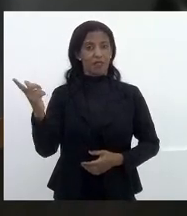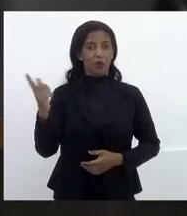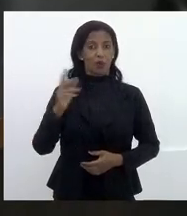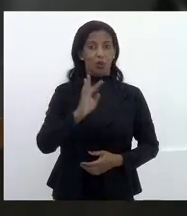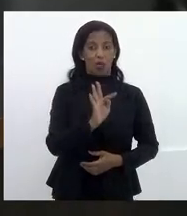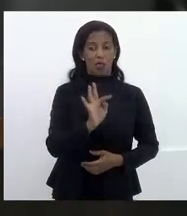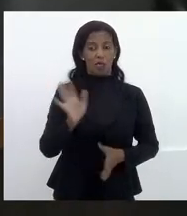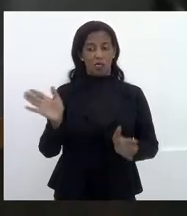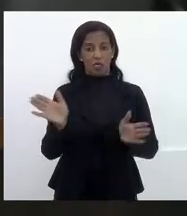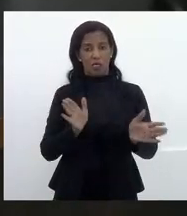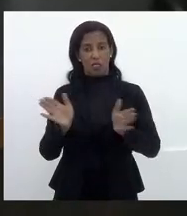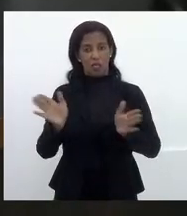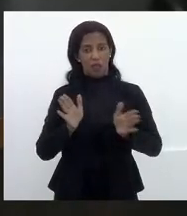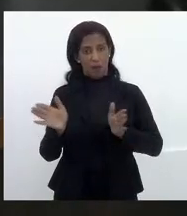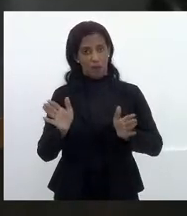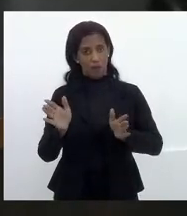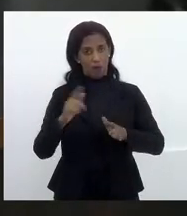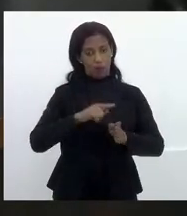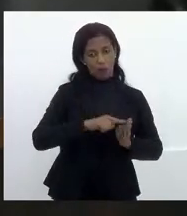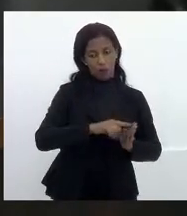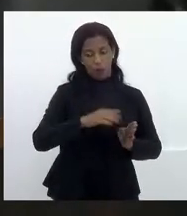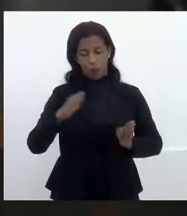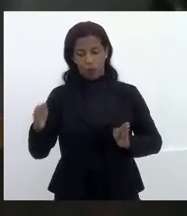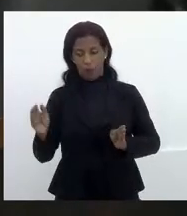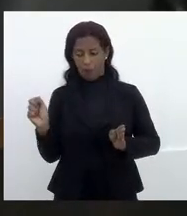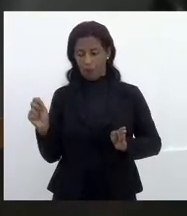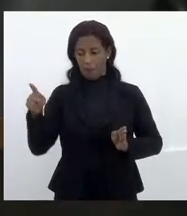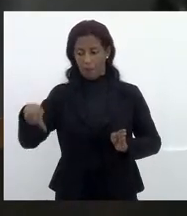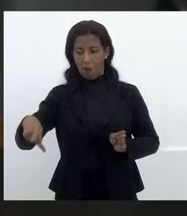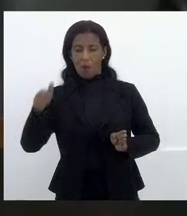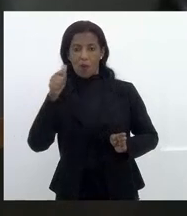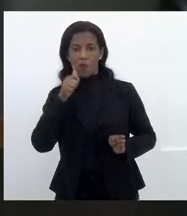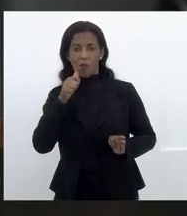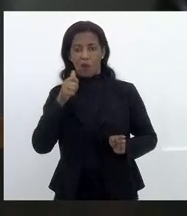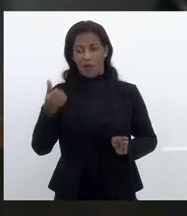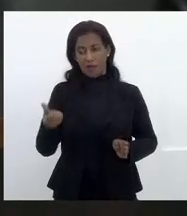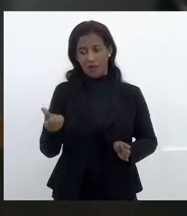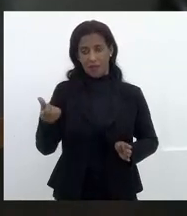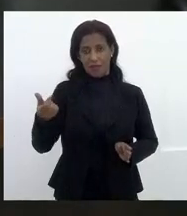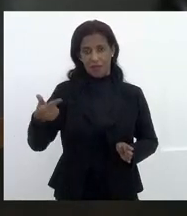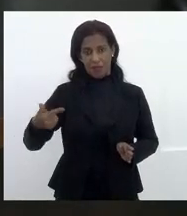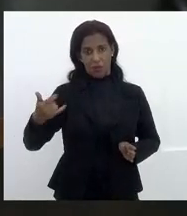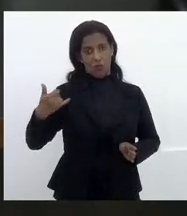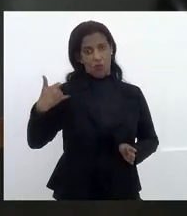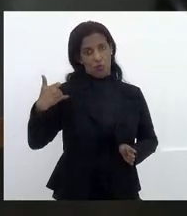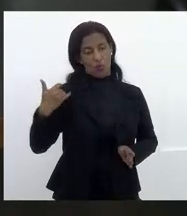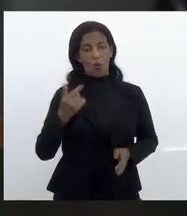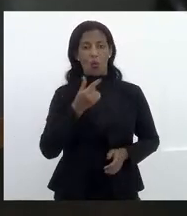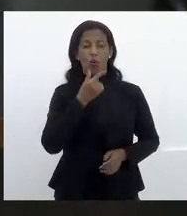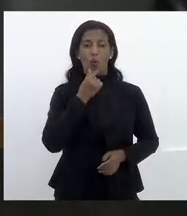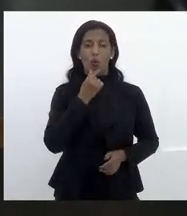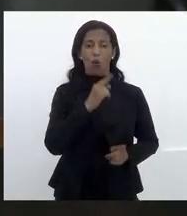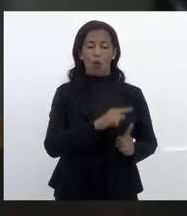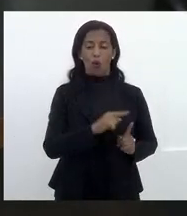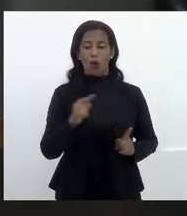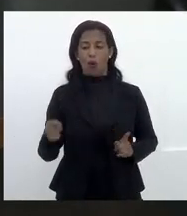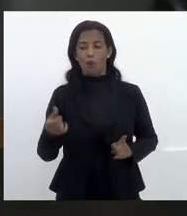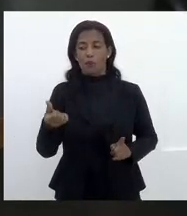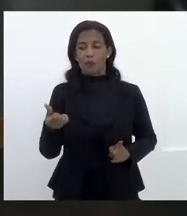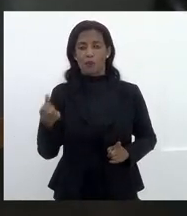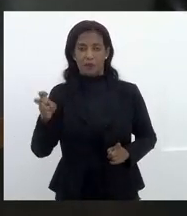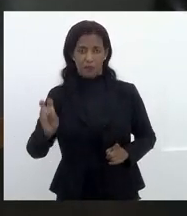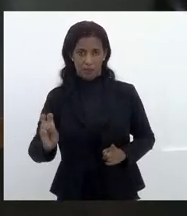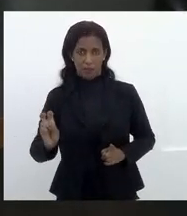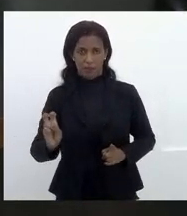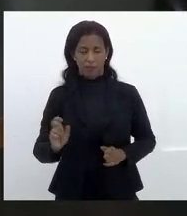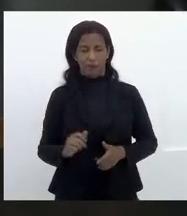na aposentadoria para mulher de 62 anos e para homem de 65